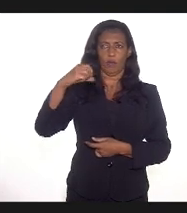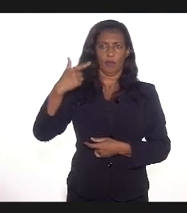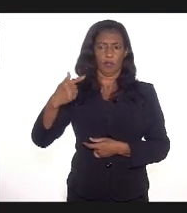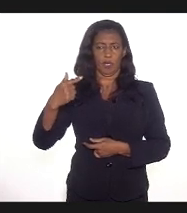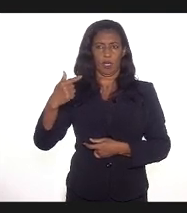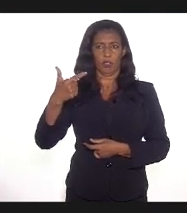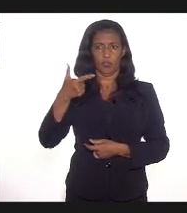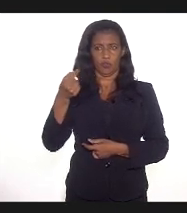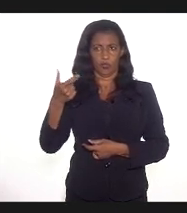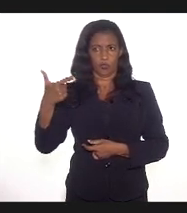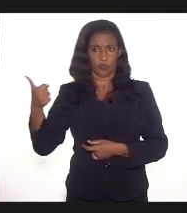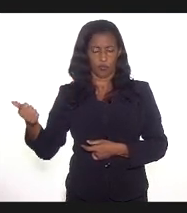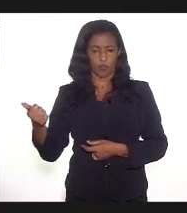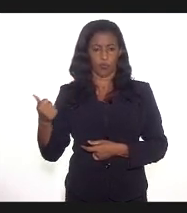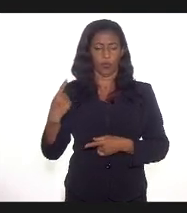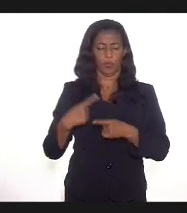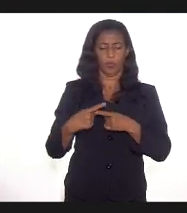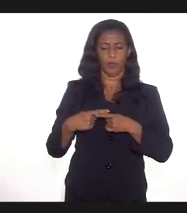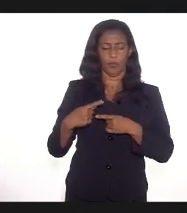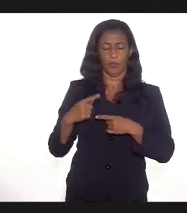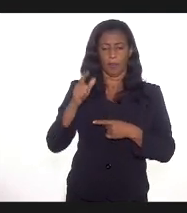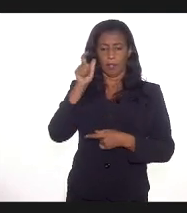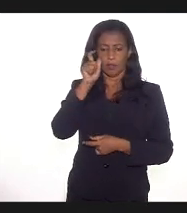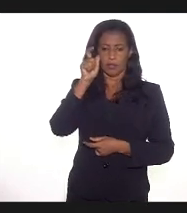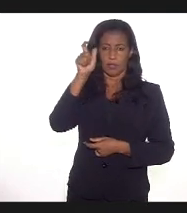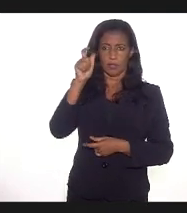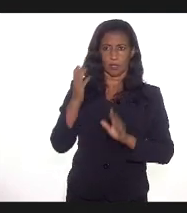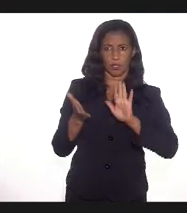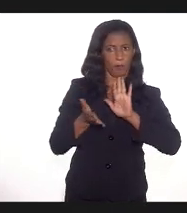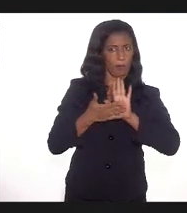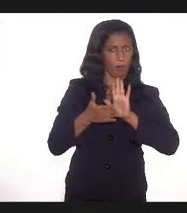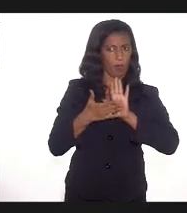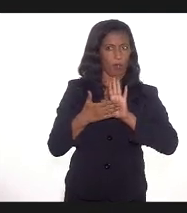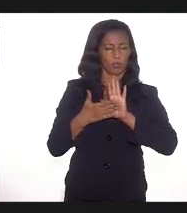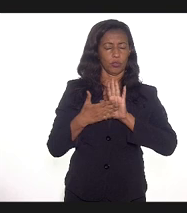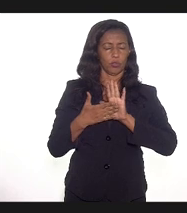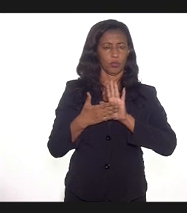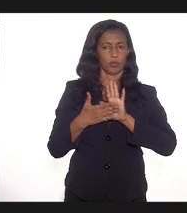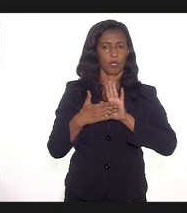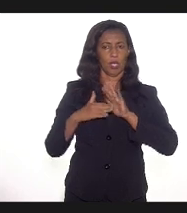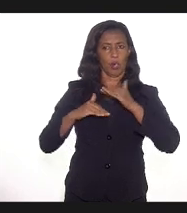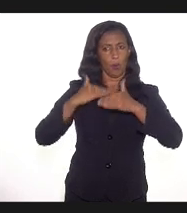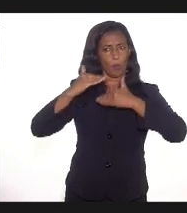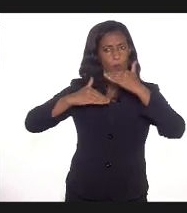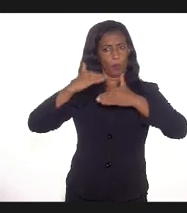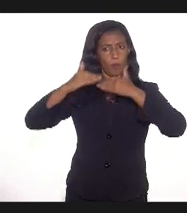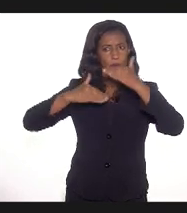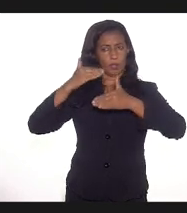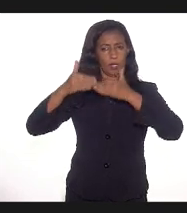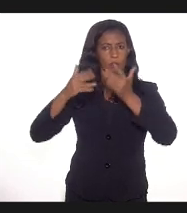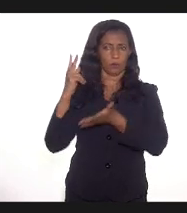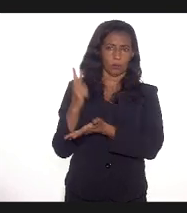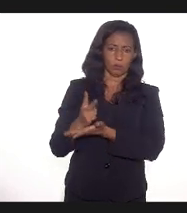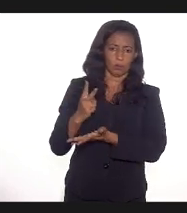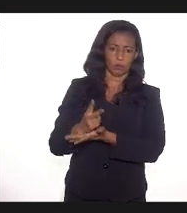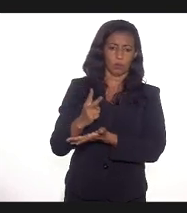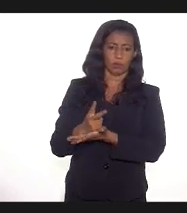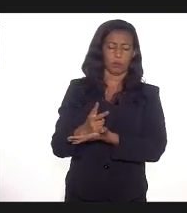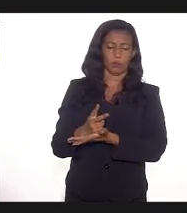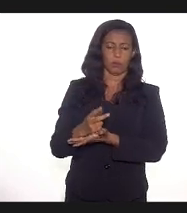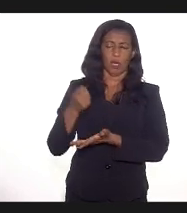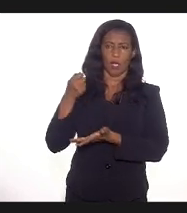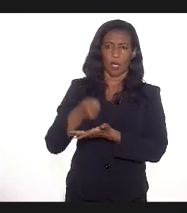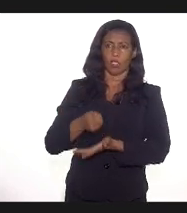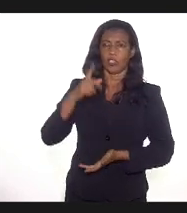2021. Porque, embora seja interessante a proposta do autor de ter um processo de mobilização permanente para garantia